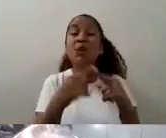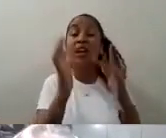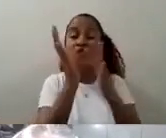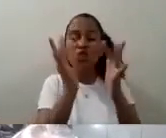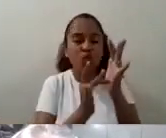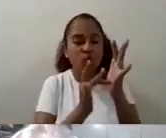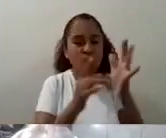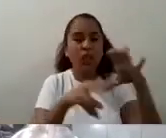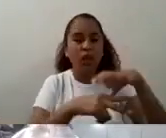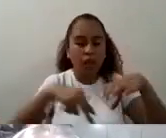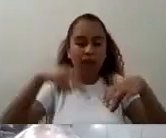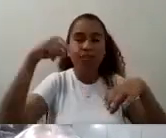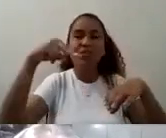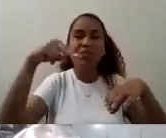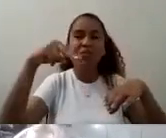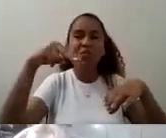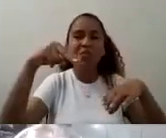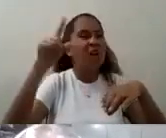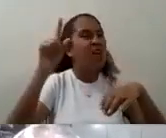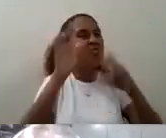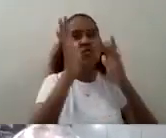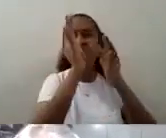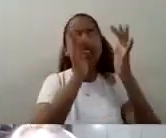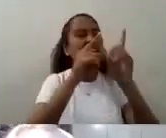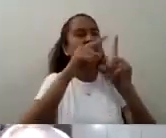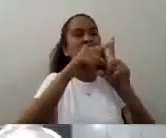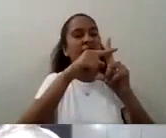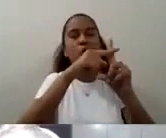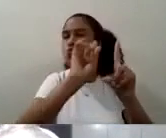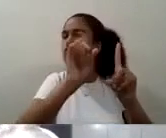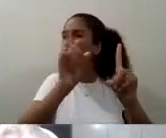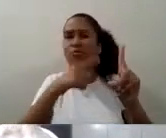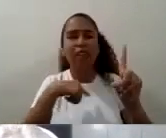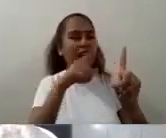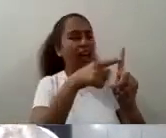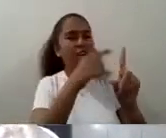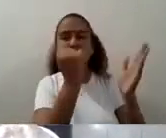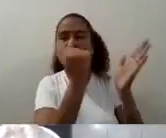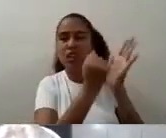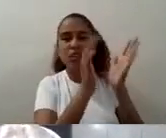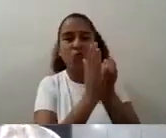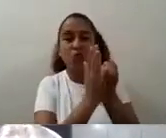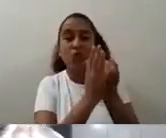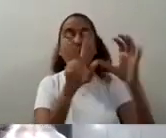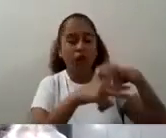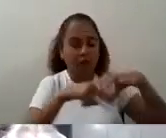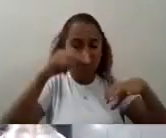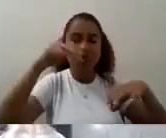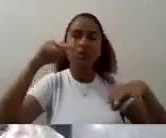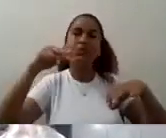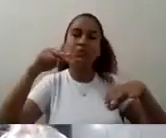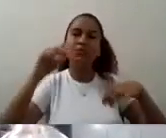convida a testemunhar a paz como resposta para um mundo de muros e polarizações.